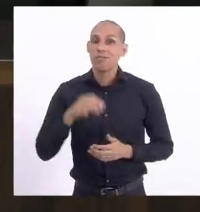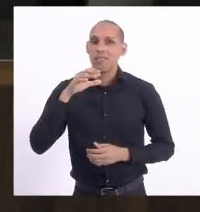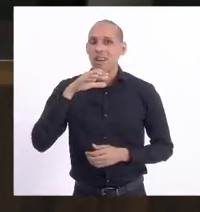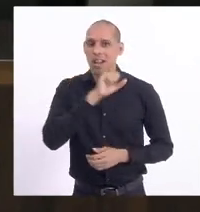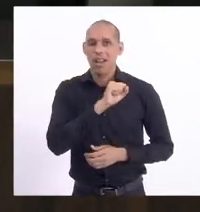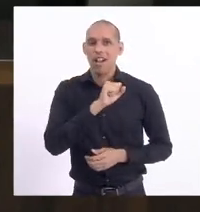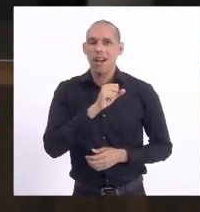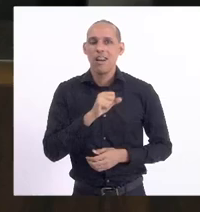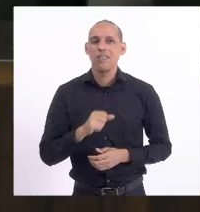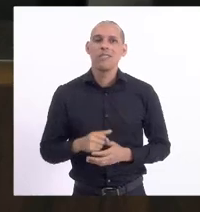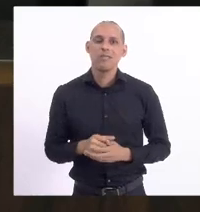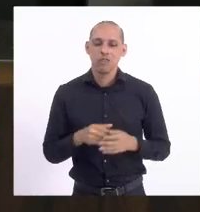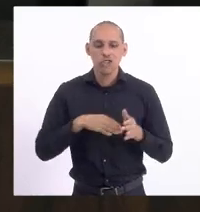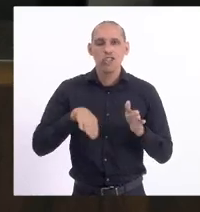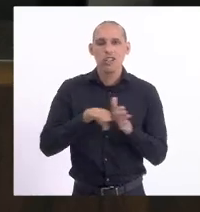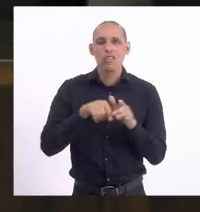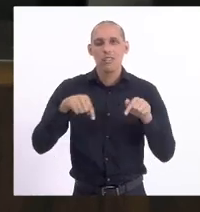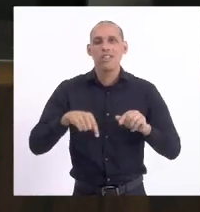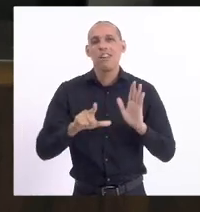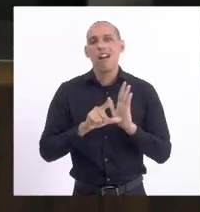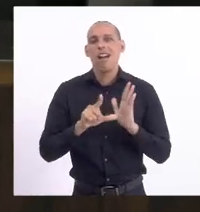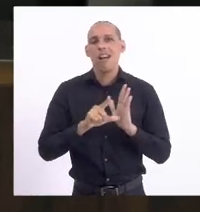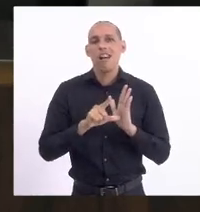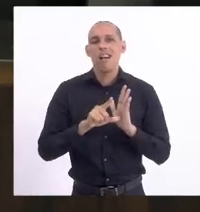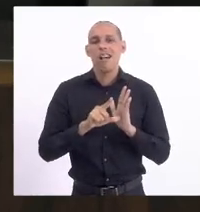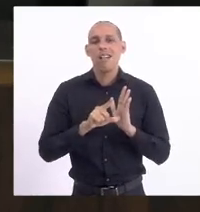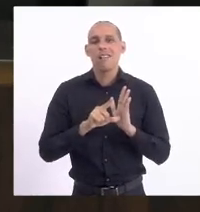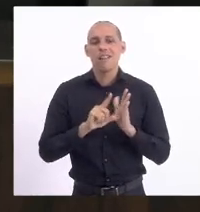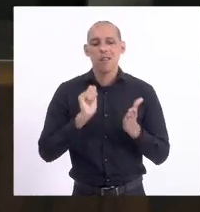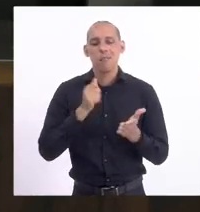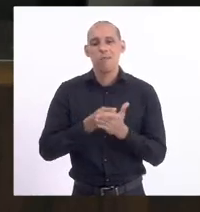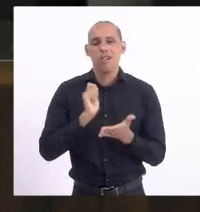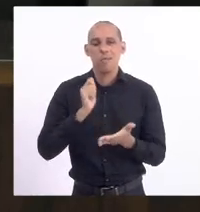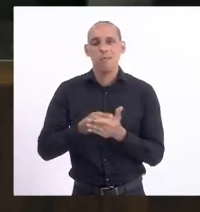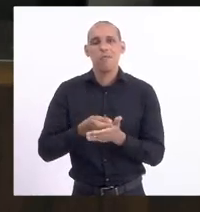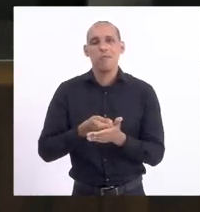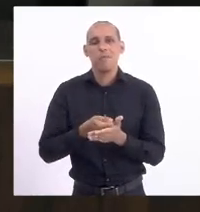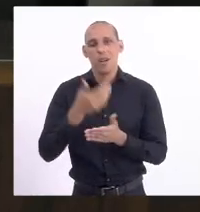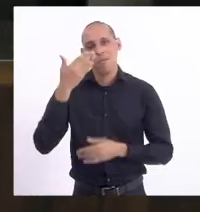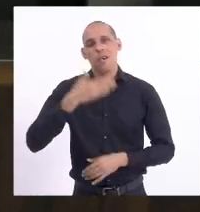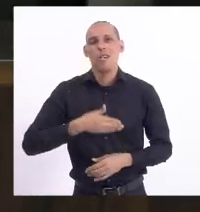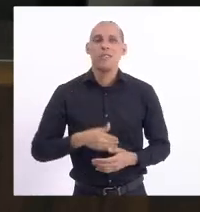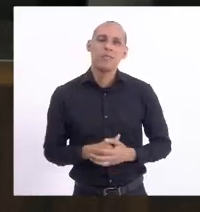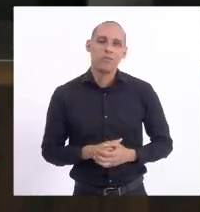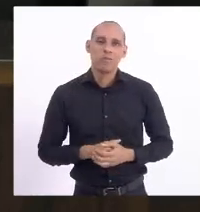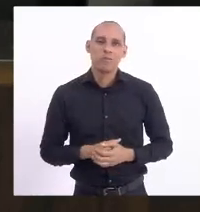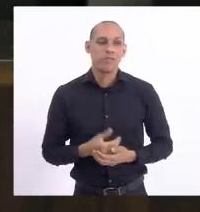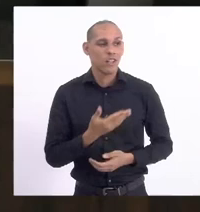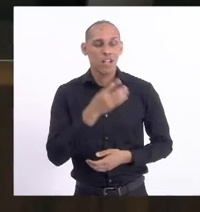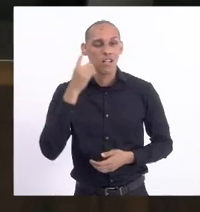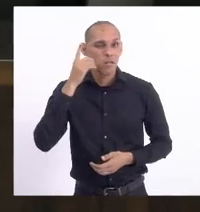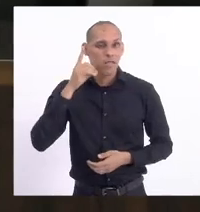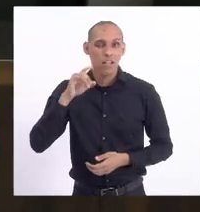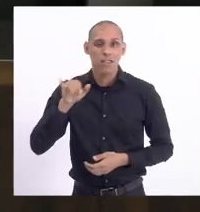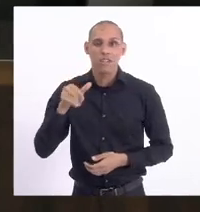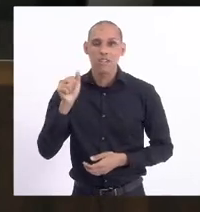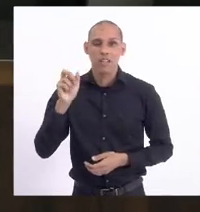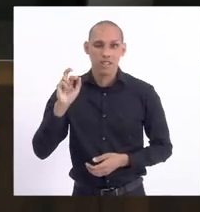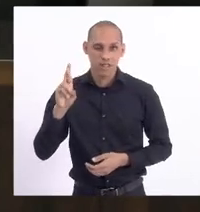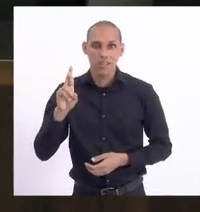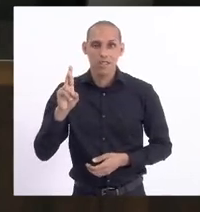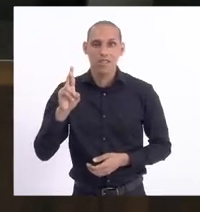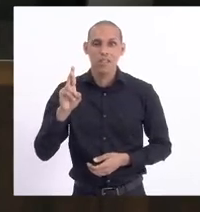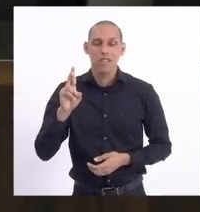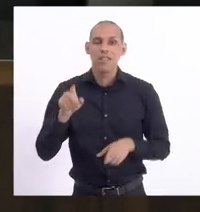rápido, já chegou aqui há pouco o Lauro com comprovante de pagamento. O deputado Jair Bittencourt está trazendo